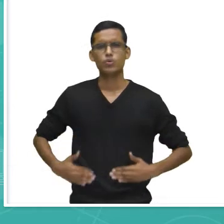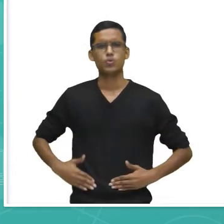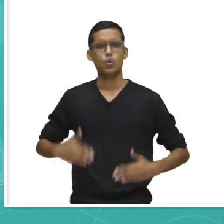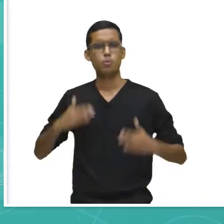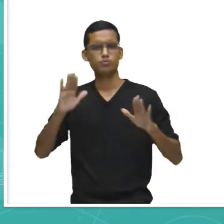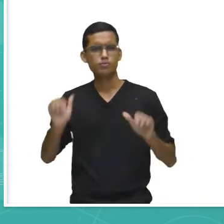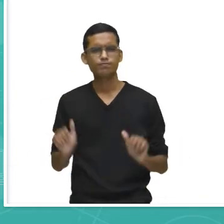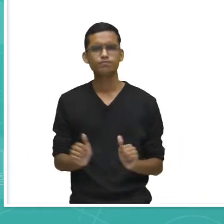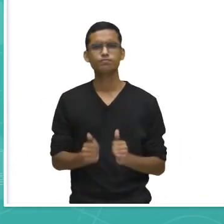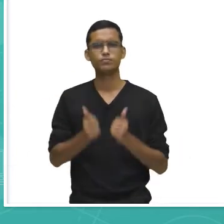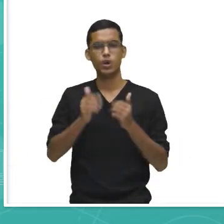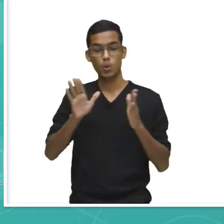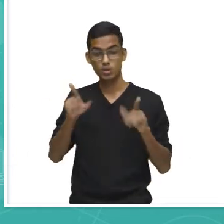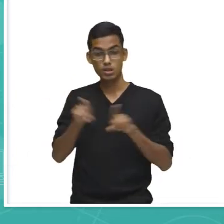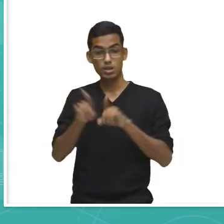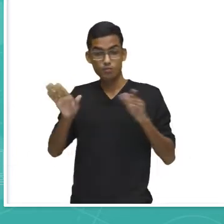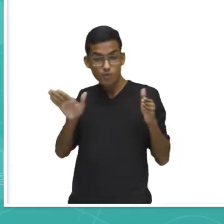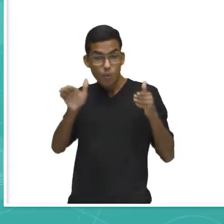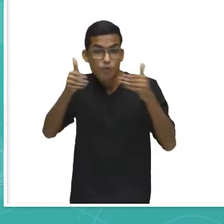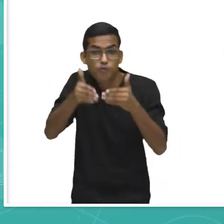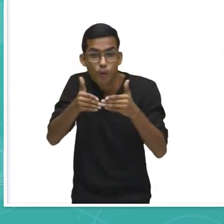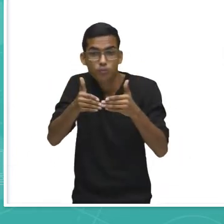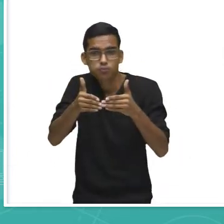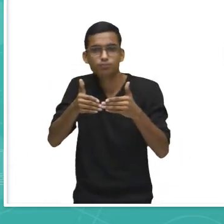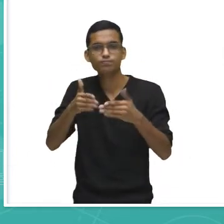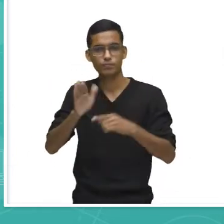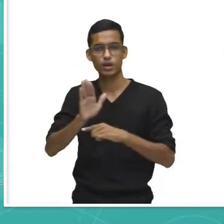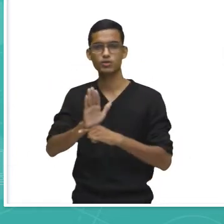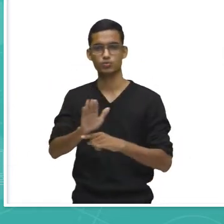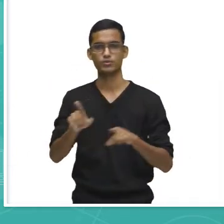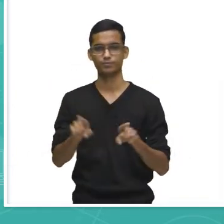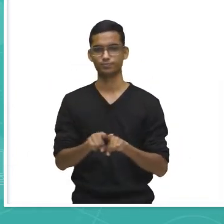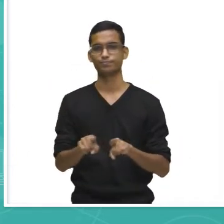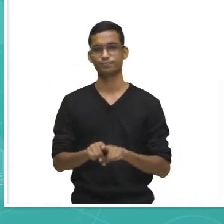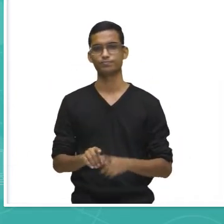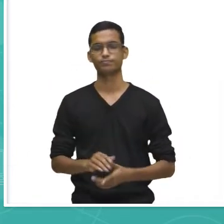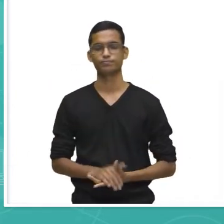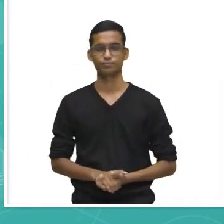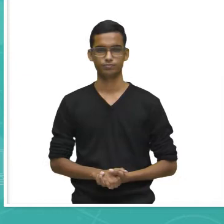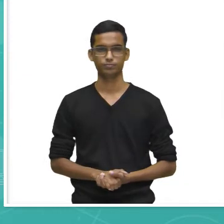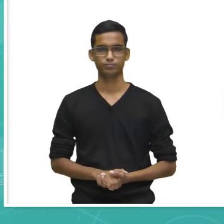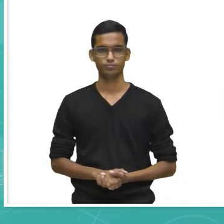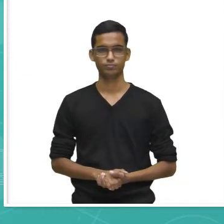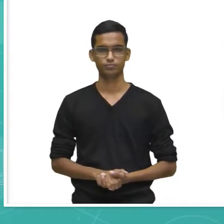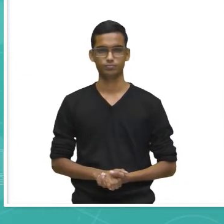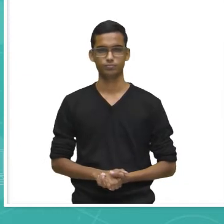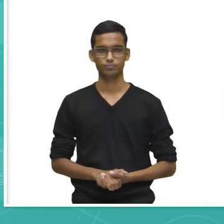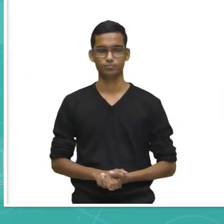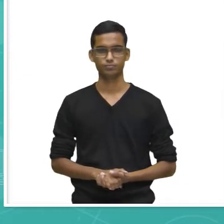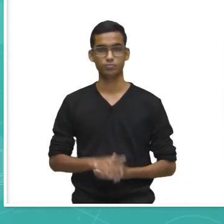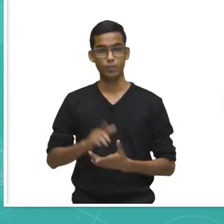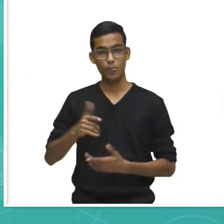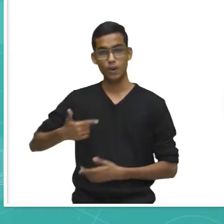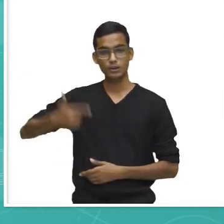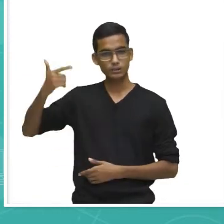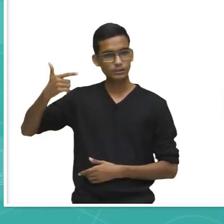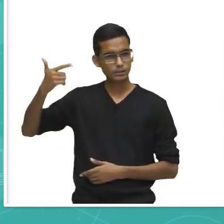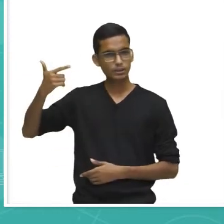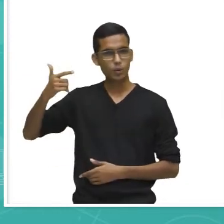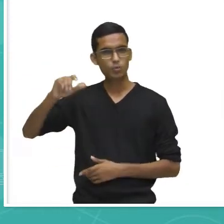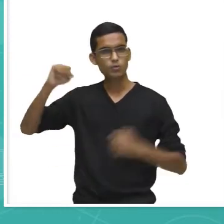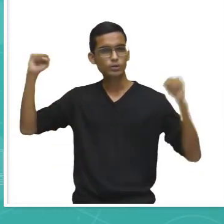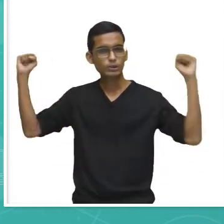servidor durante o período de trabalho. Prosseguindo, nós temos a ginástica de pausa ou